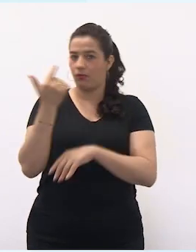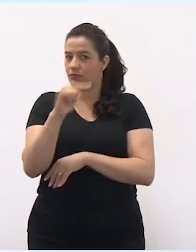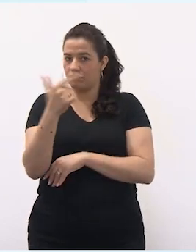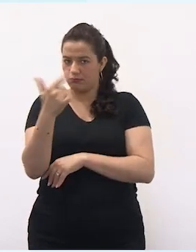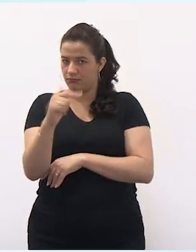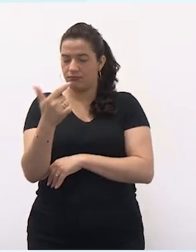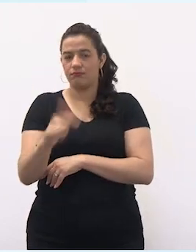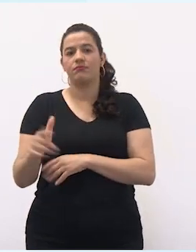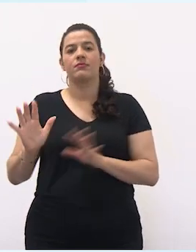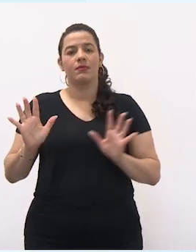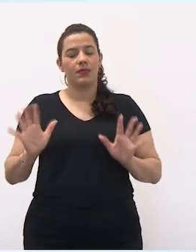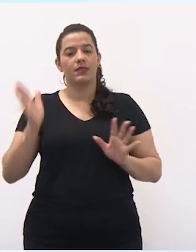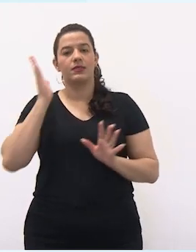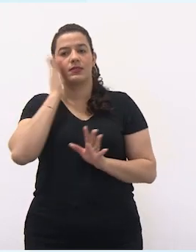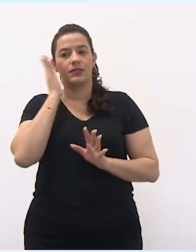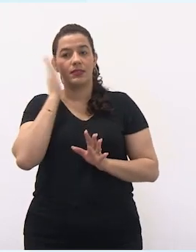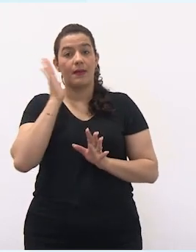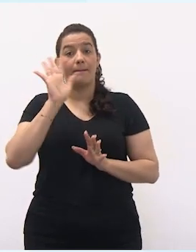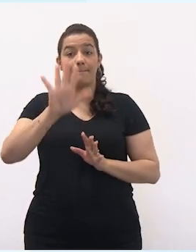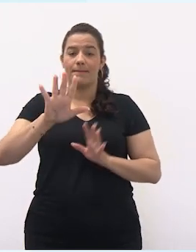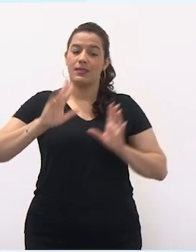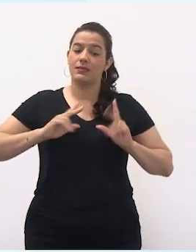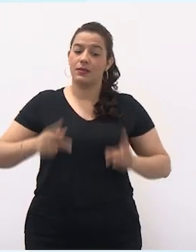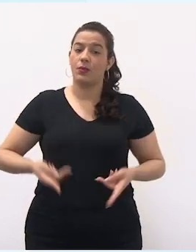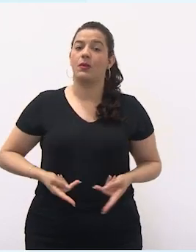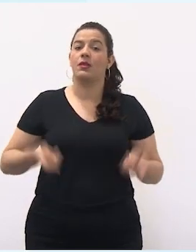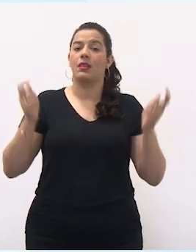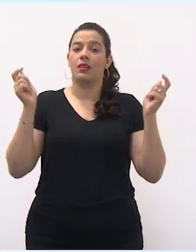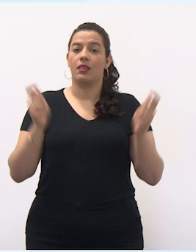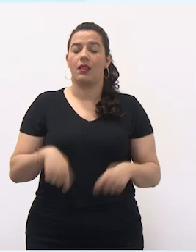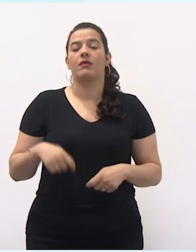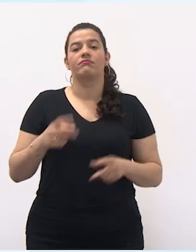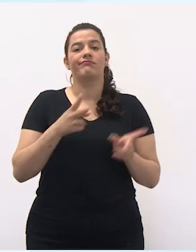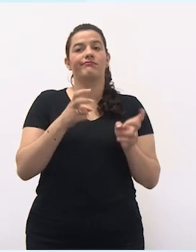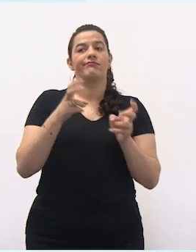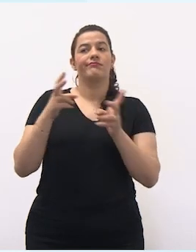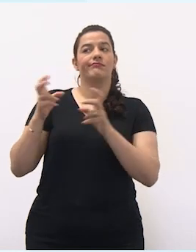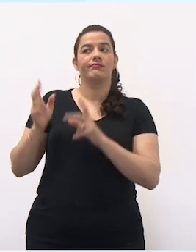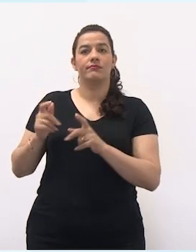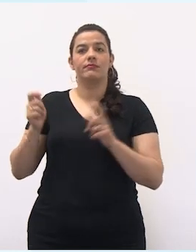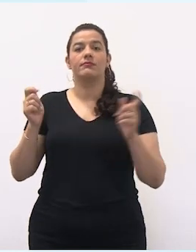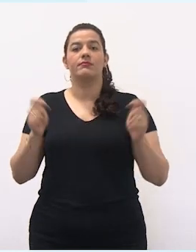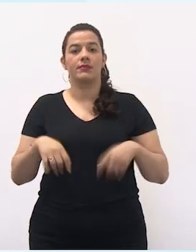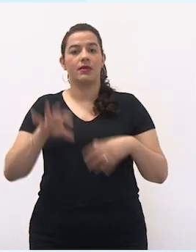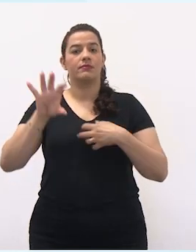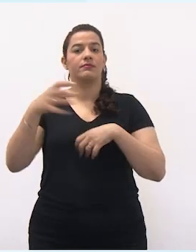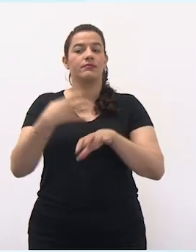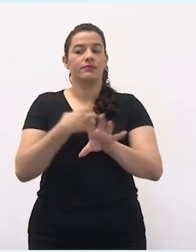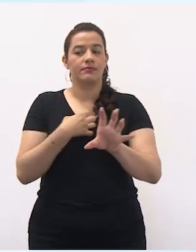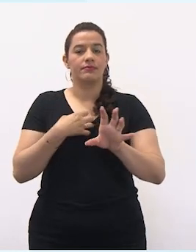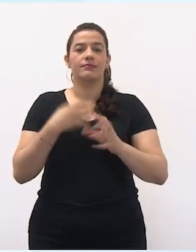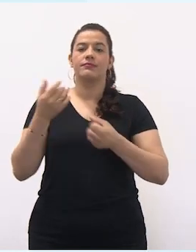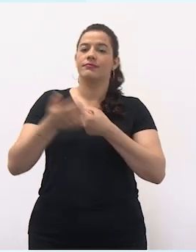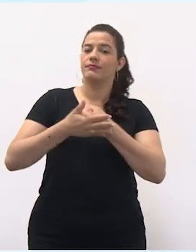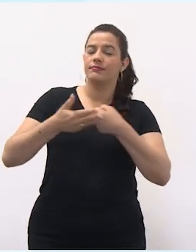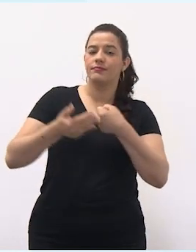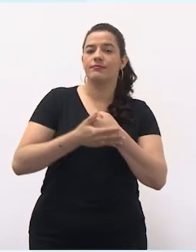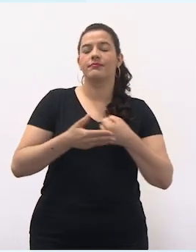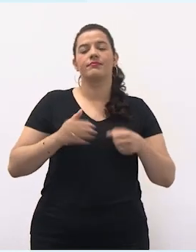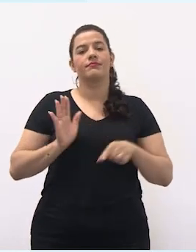sabe, mas que, como seres humanos, nós deveríamos, né, desenvolver aí a empatia, o